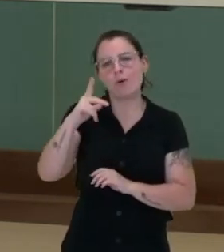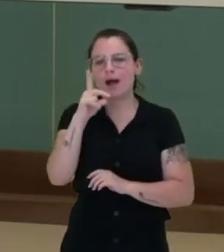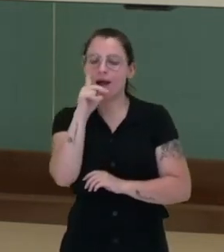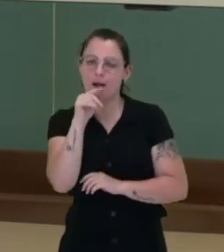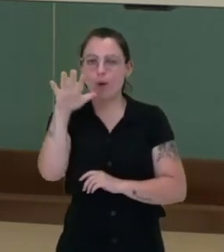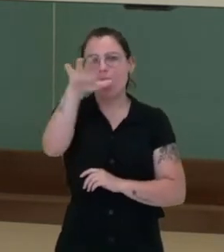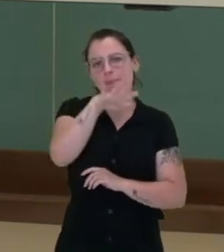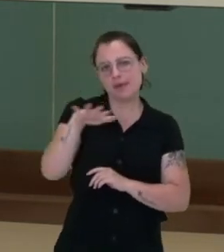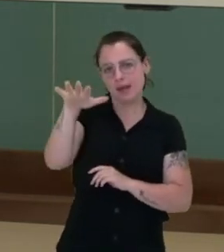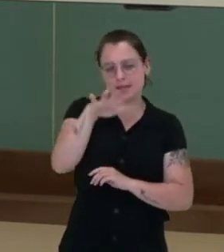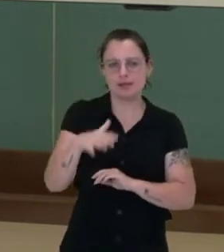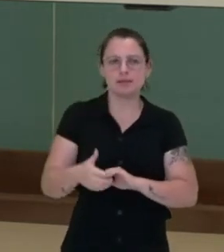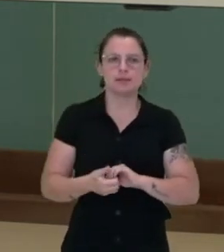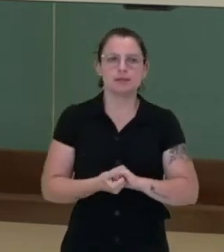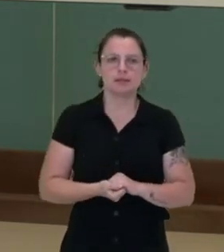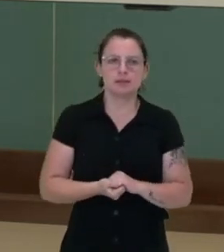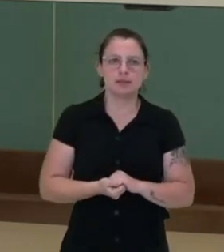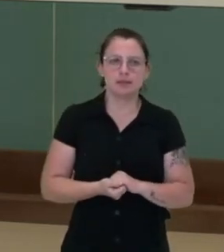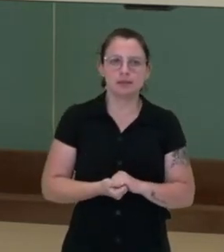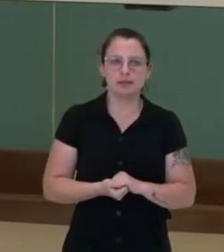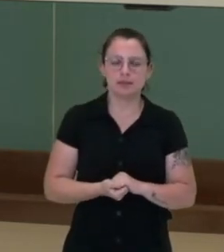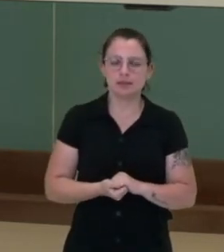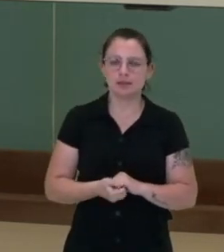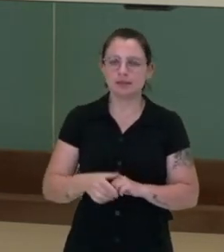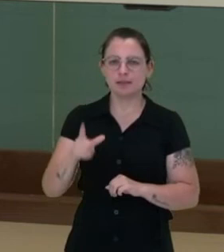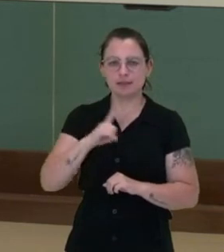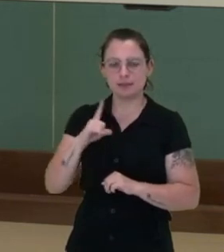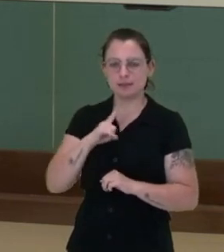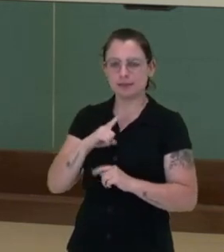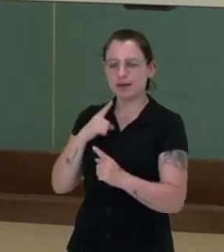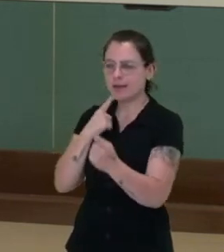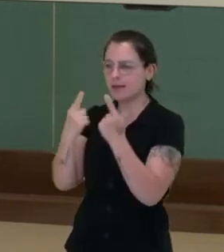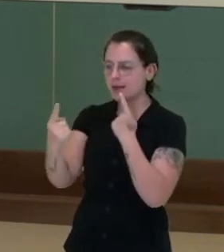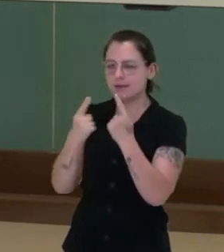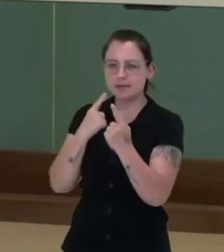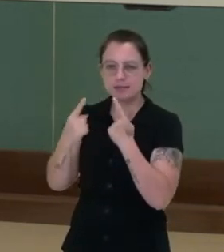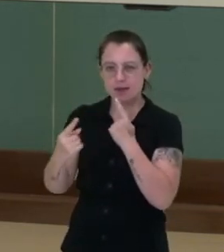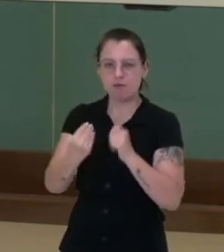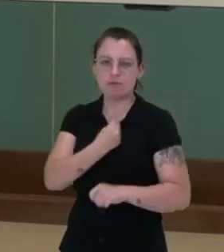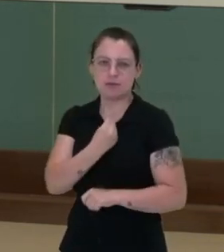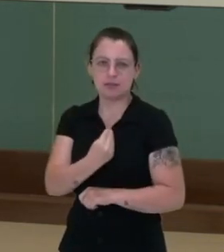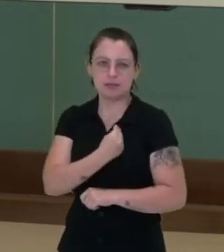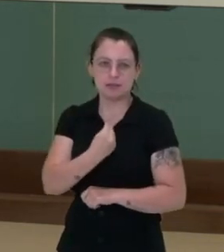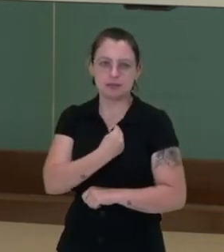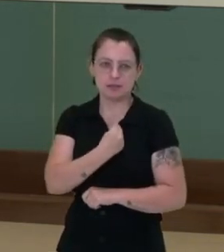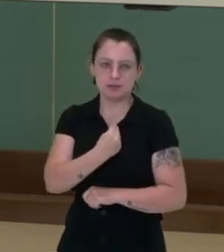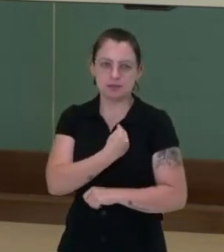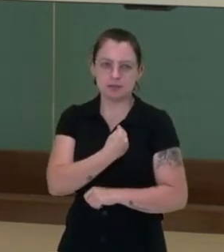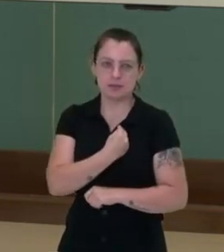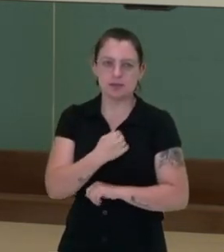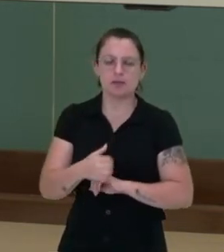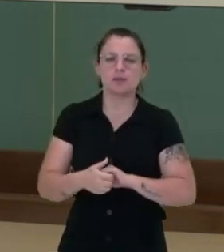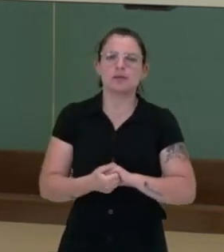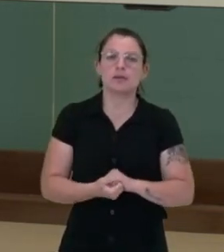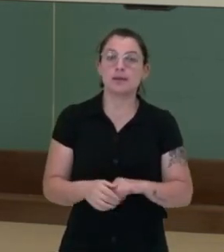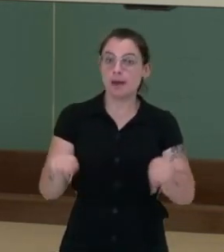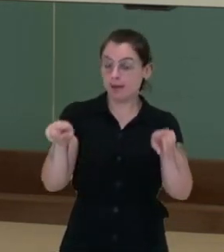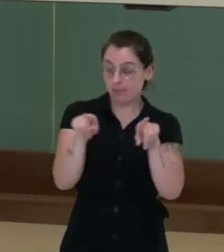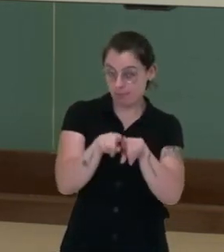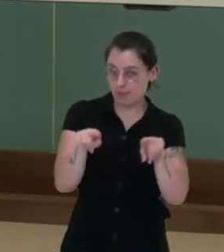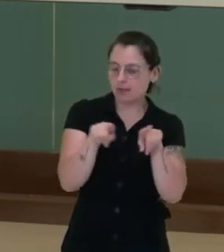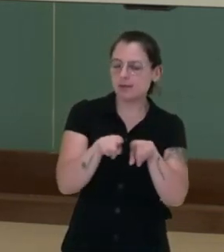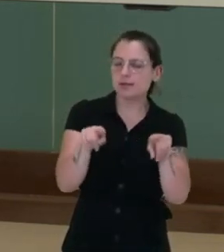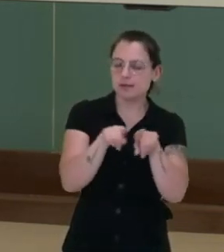ambiente. Então, as interações entre os seres vivos acontecem tanto entre indivíduos de uma mesma